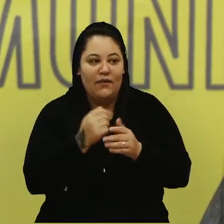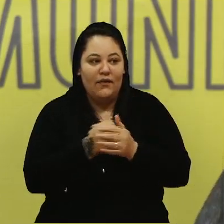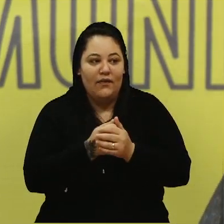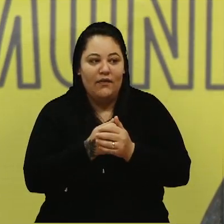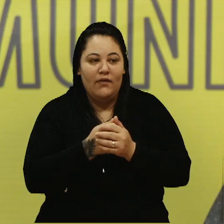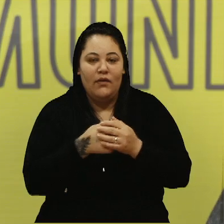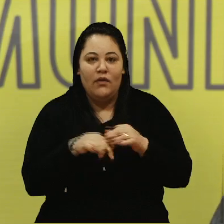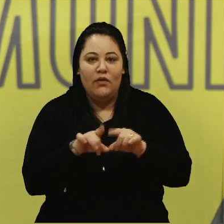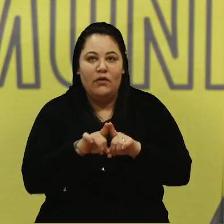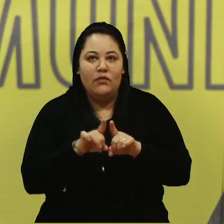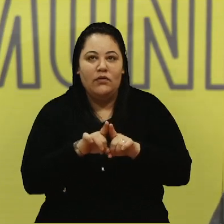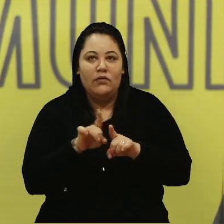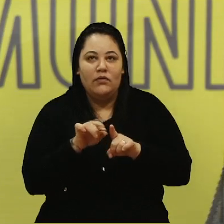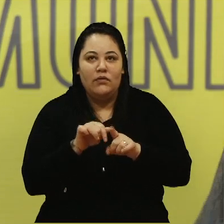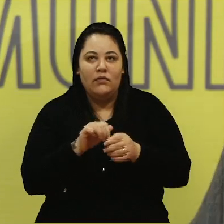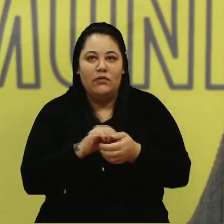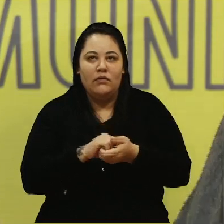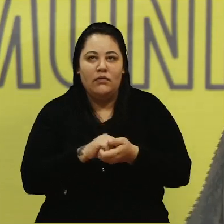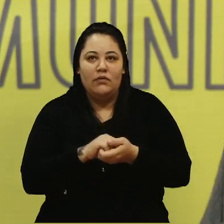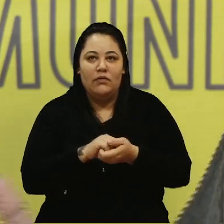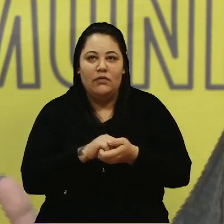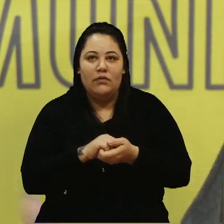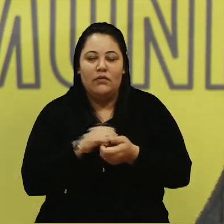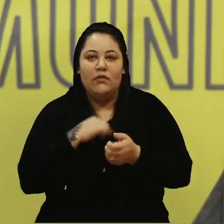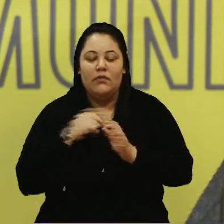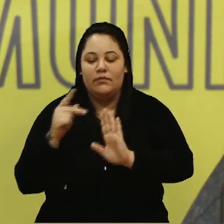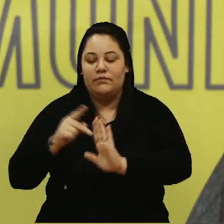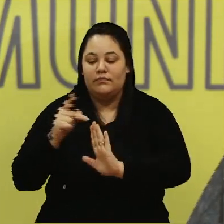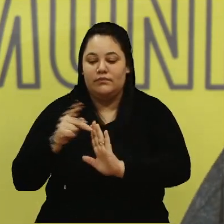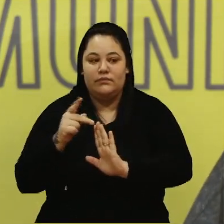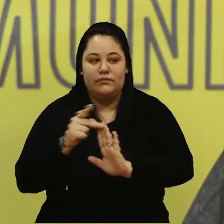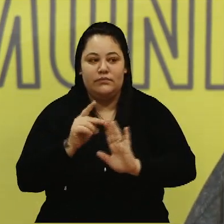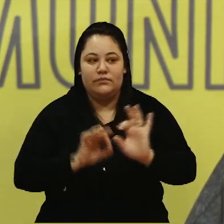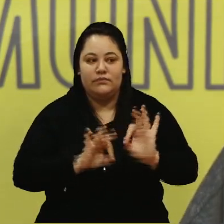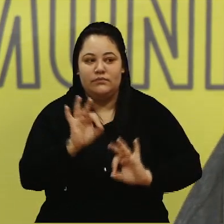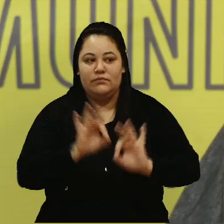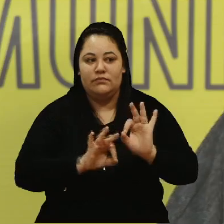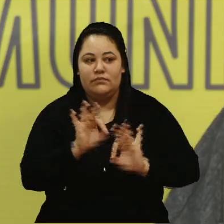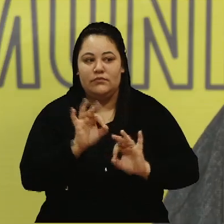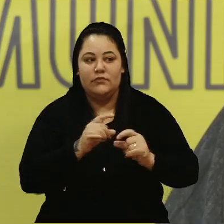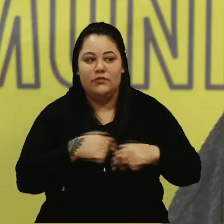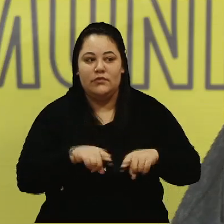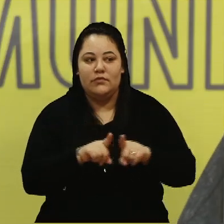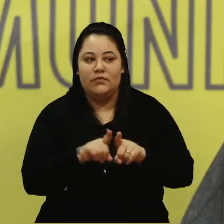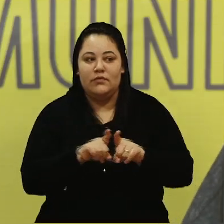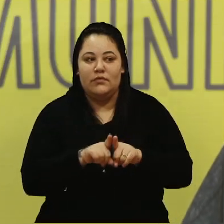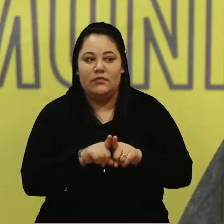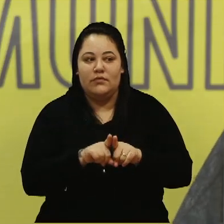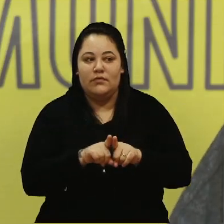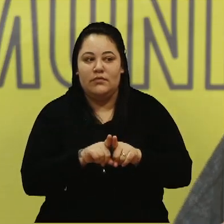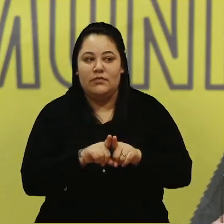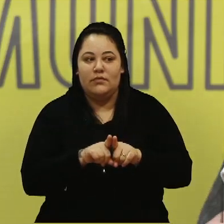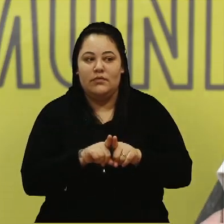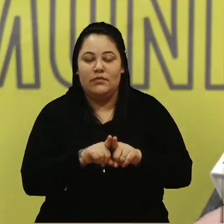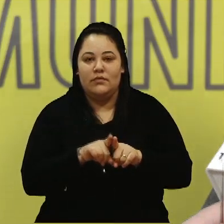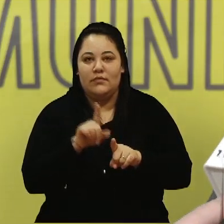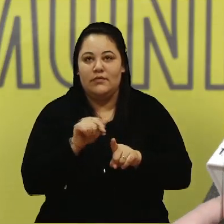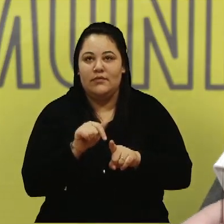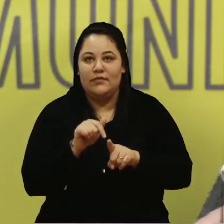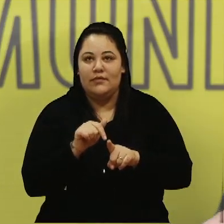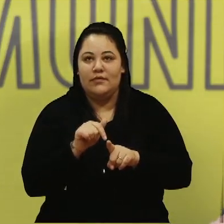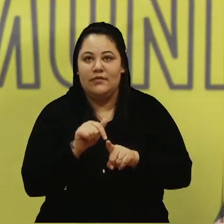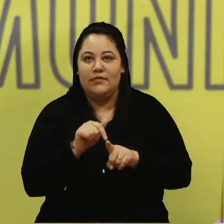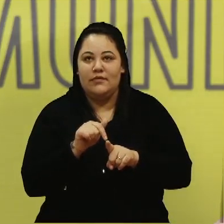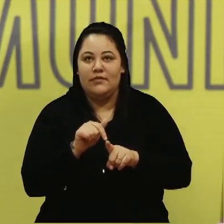recebi ainda no ano passado e não podia protocolar projetos, né, por ser presidente da Câmara o ano passado. Mas eu recebi uma mãe